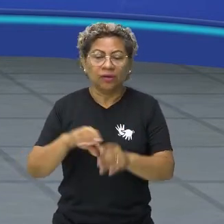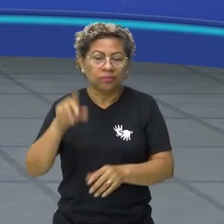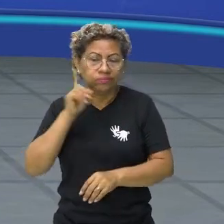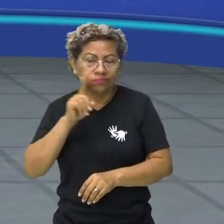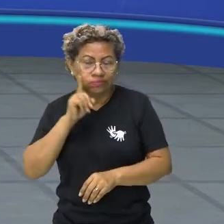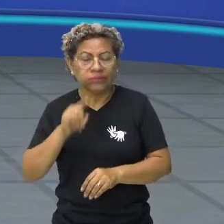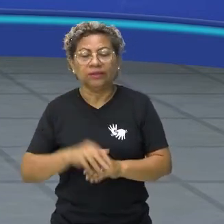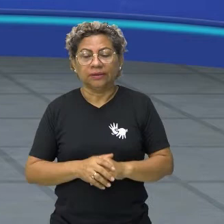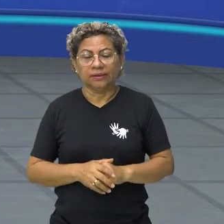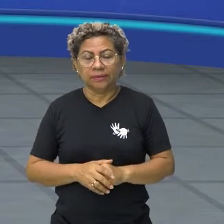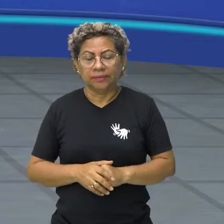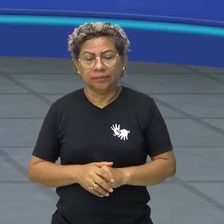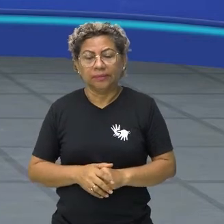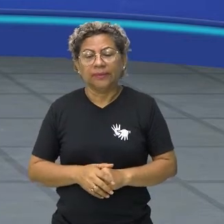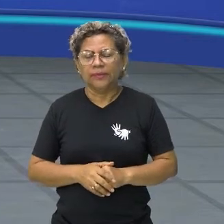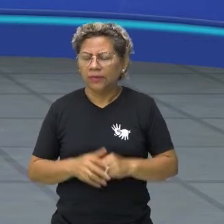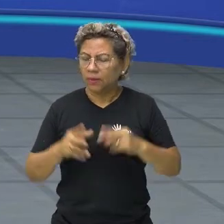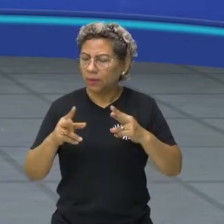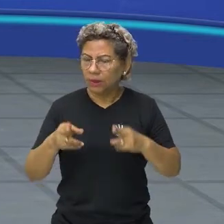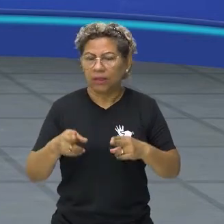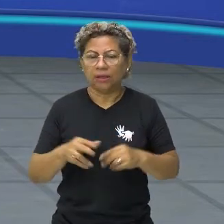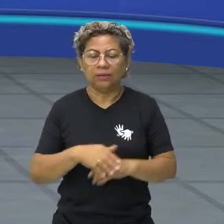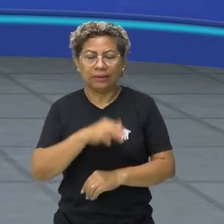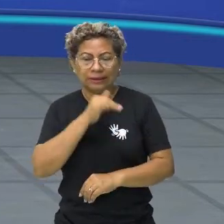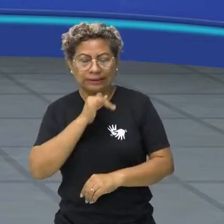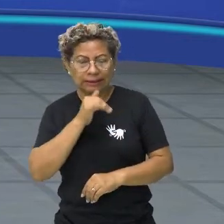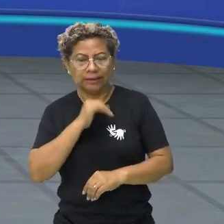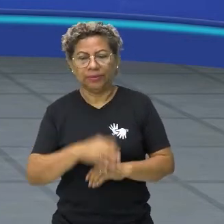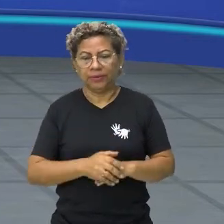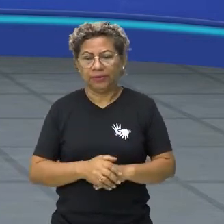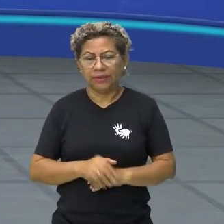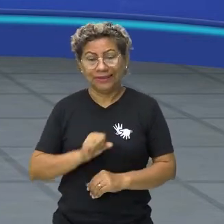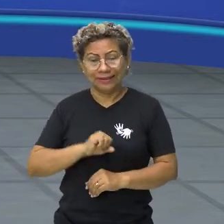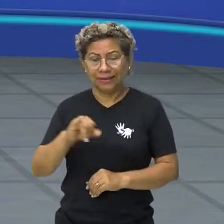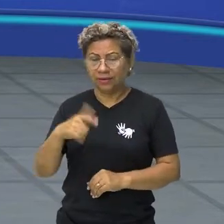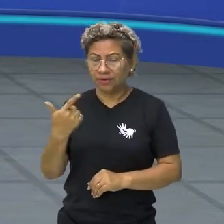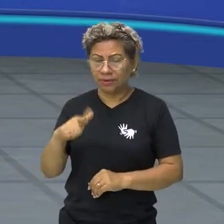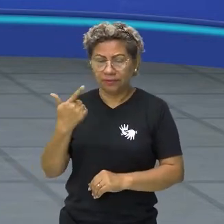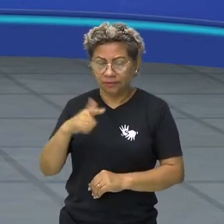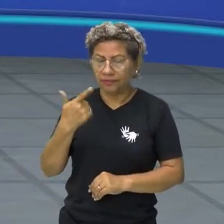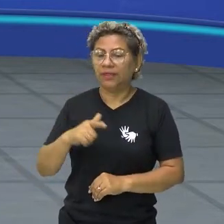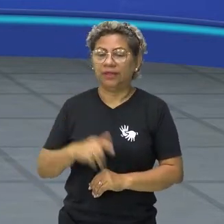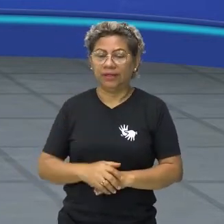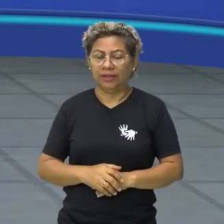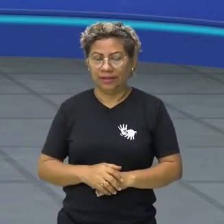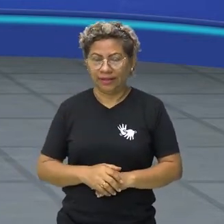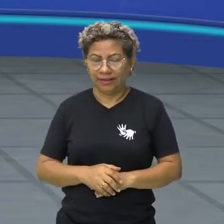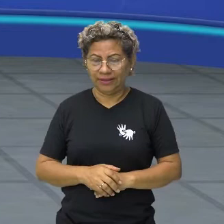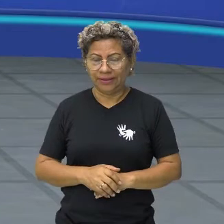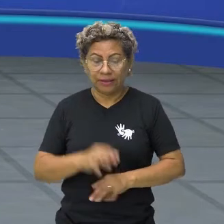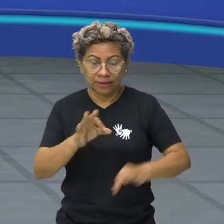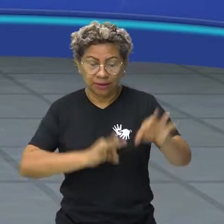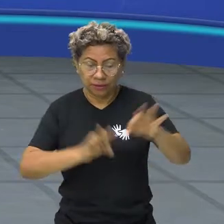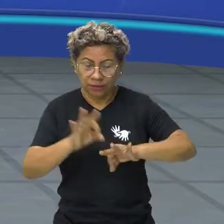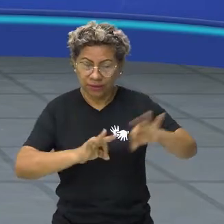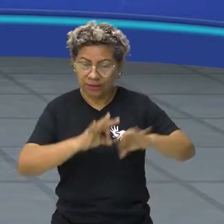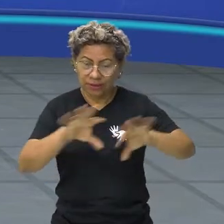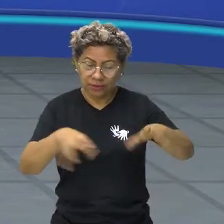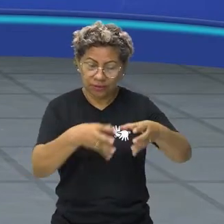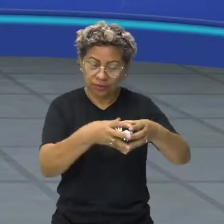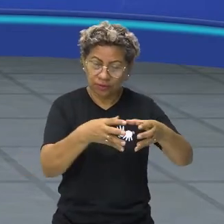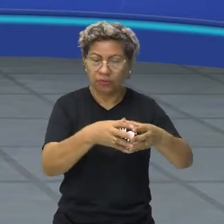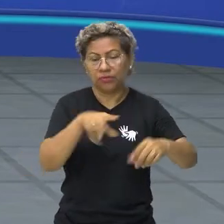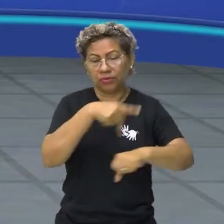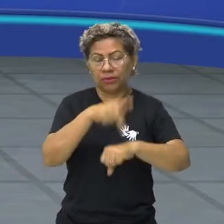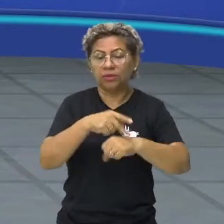aos países. Porque vocês imaginam, se não existissem essas organizações, como é que esses países poderiam estar se